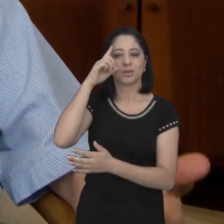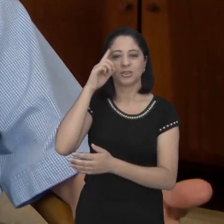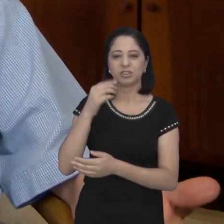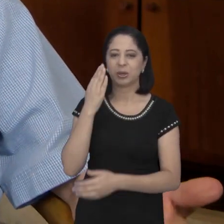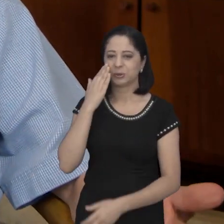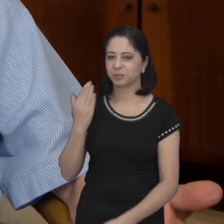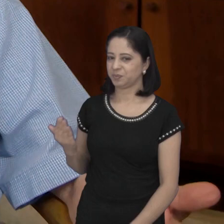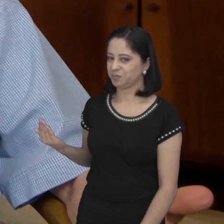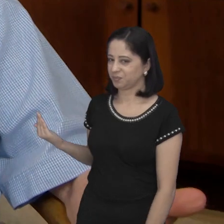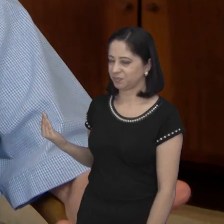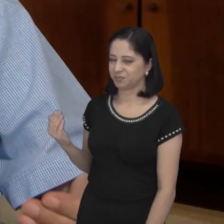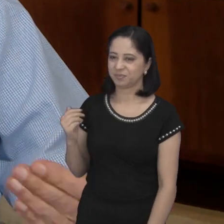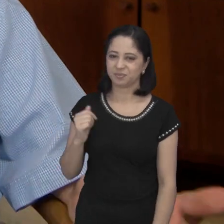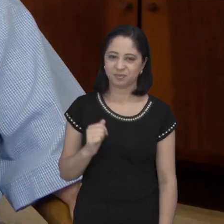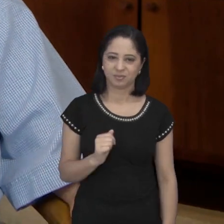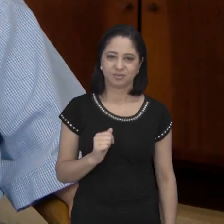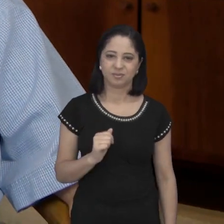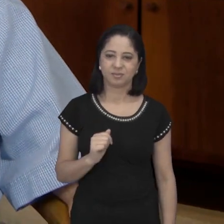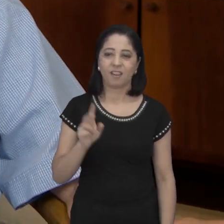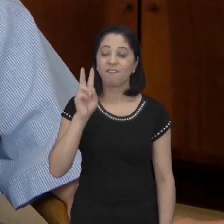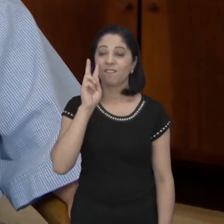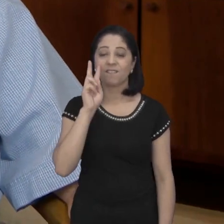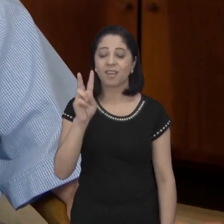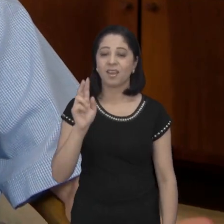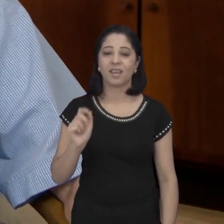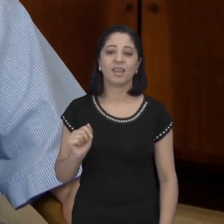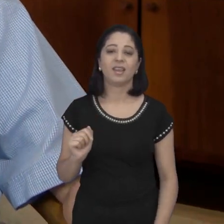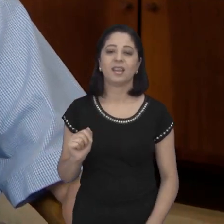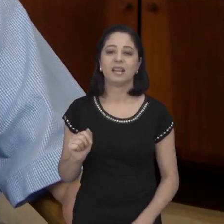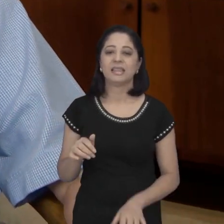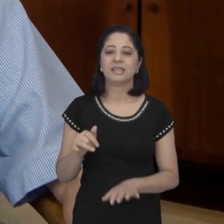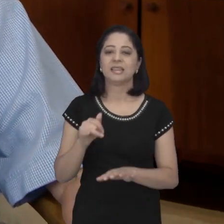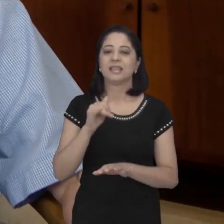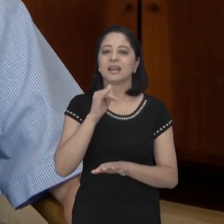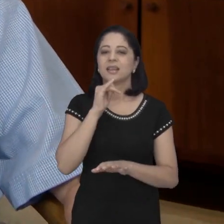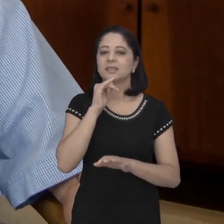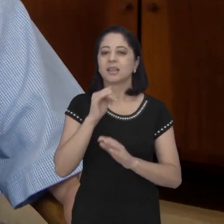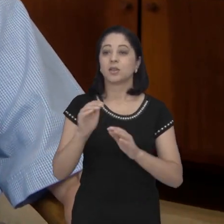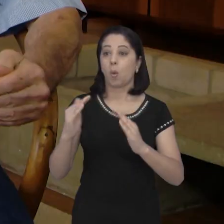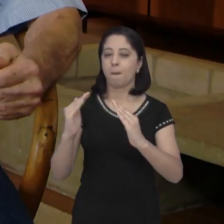convivência que eu tive com o Hoyotake, apesar de não ter convivido absolutamente com ele.